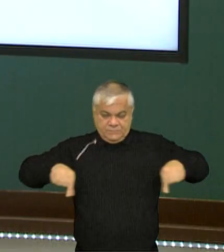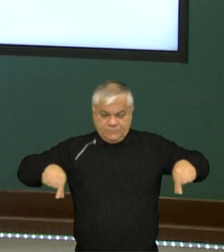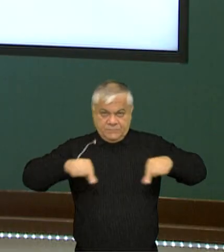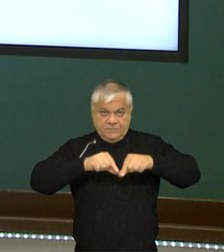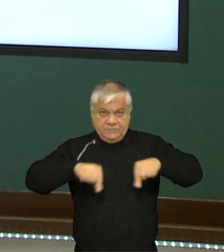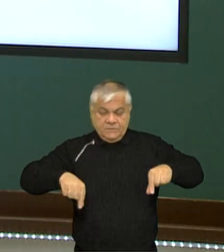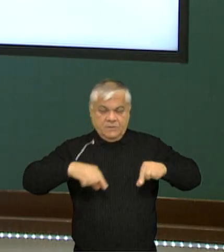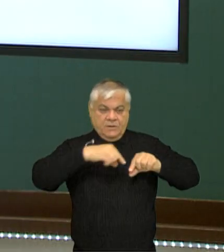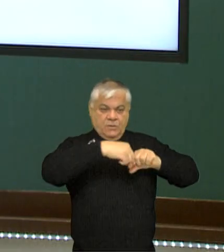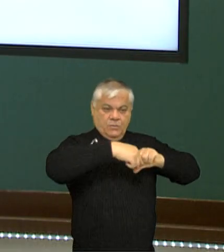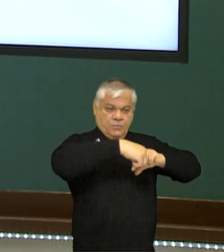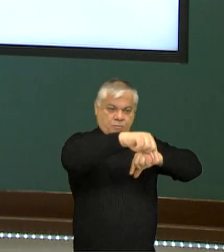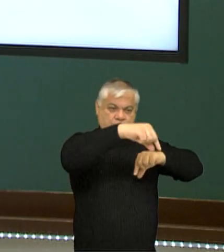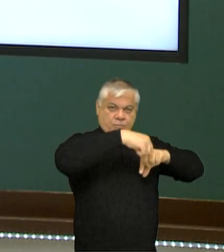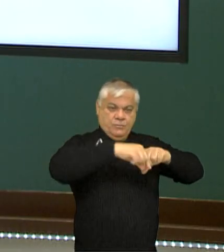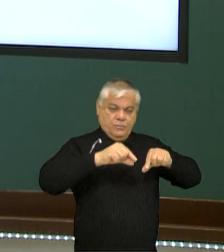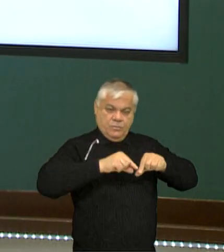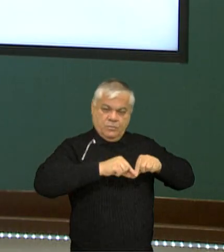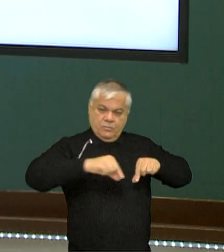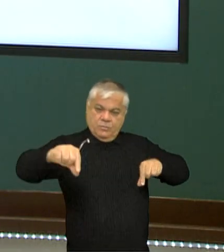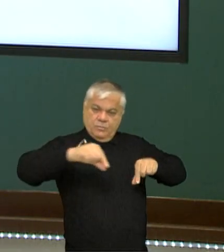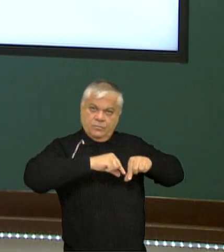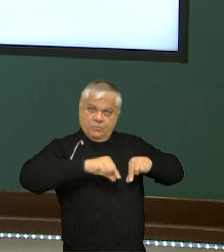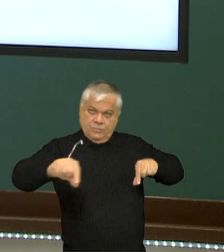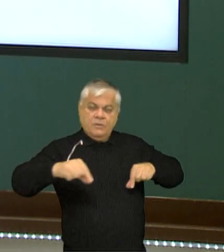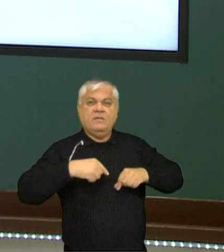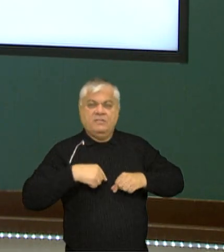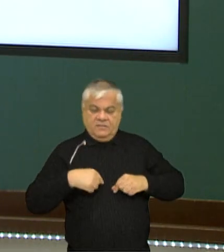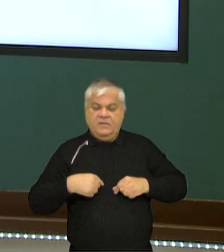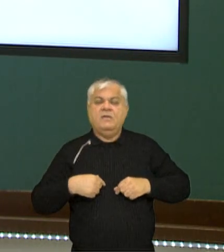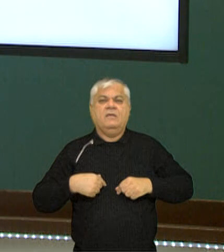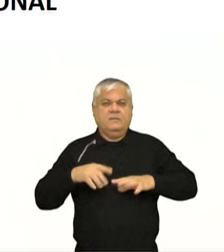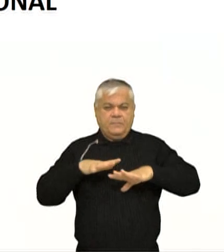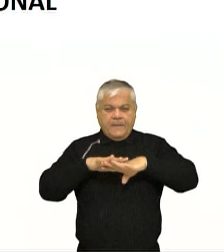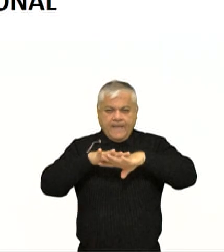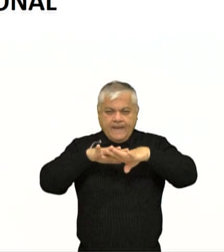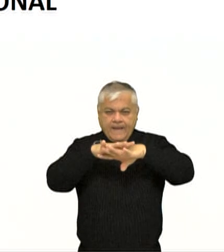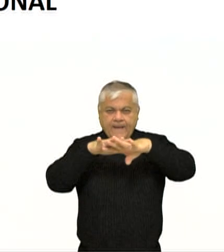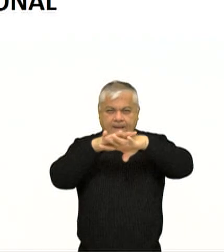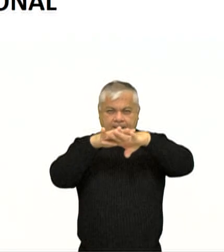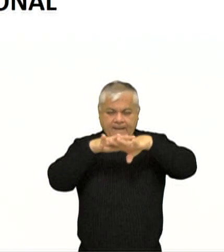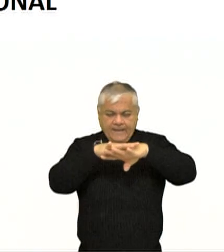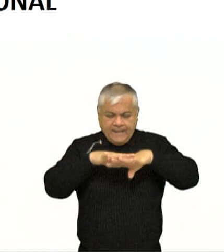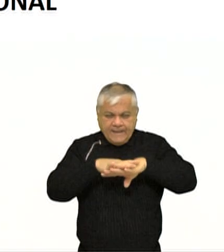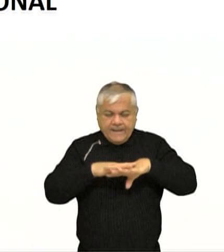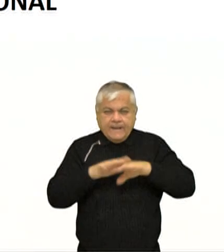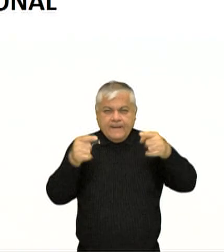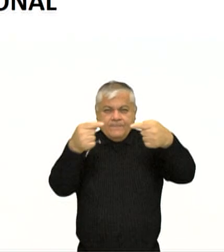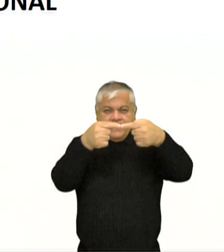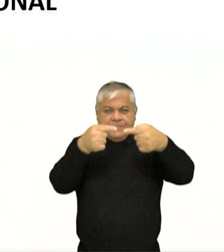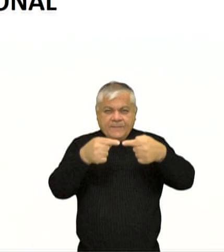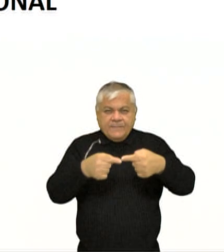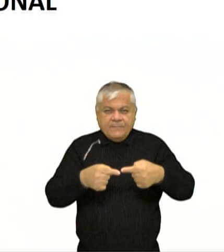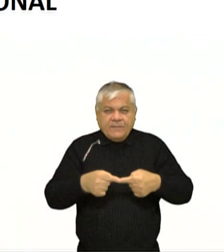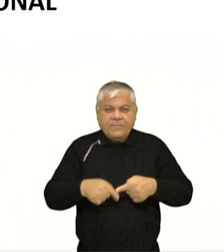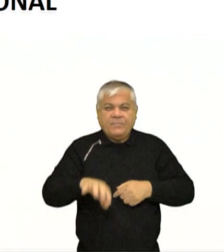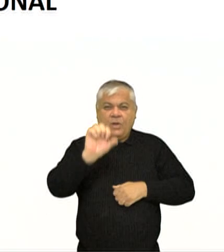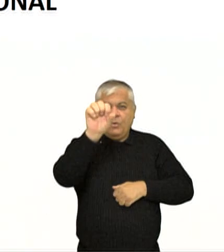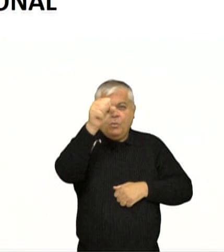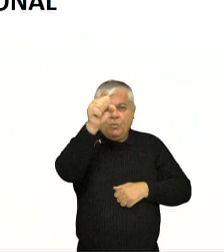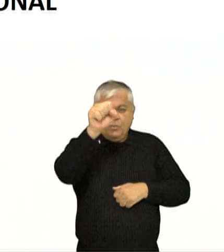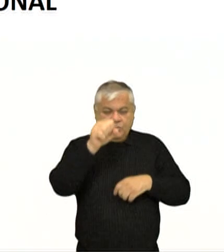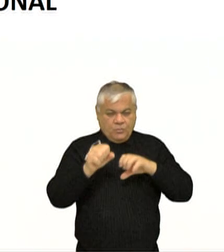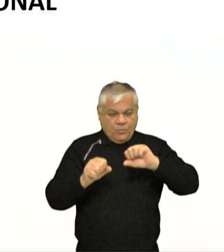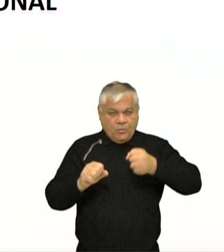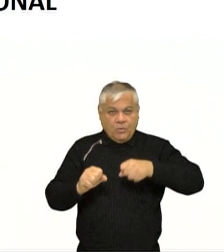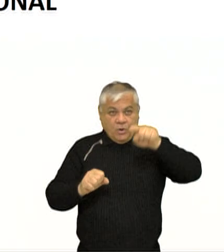colunas e as diagonais. Então, ele é bem quadradinho, né? Tem que ser bem precisa essa construção das